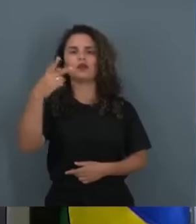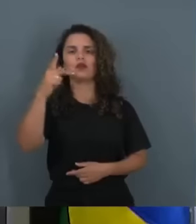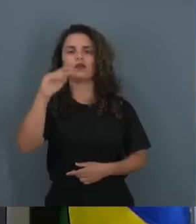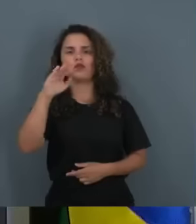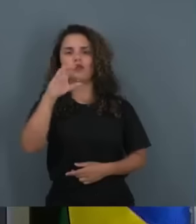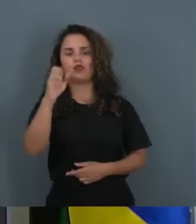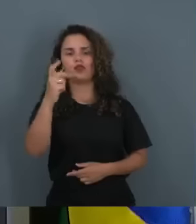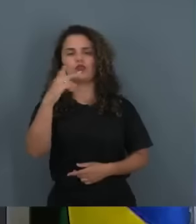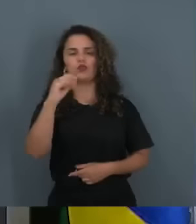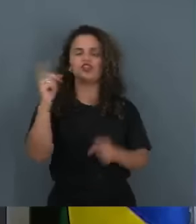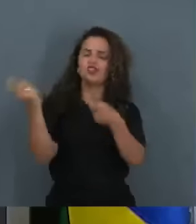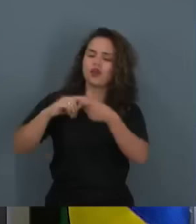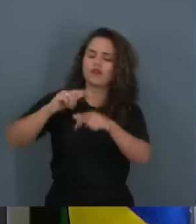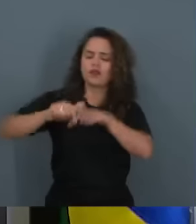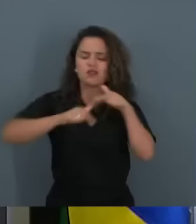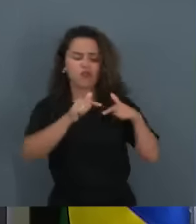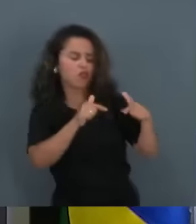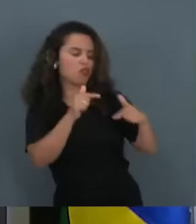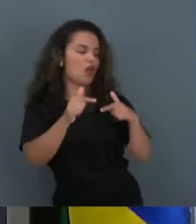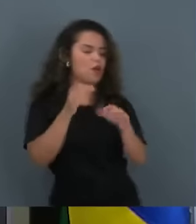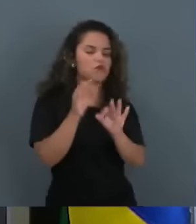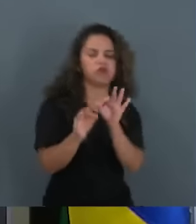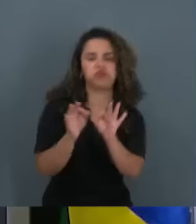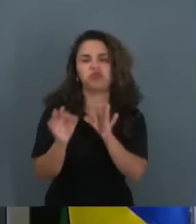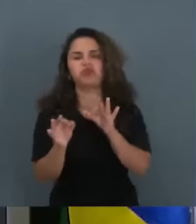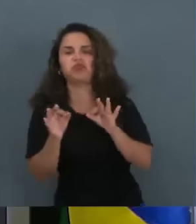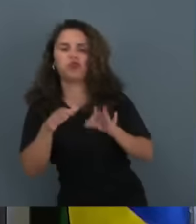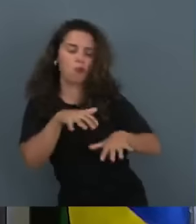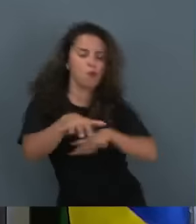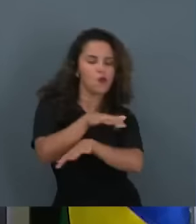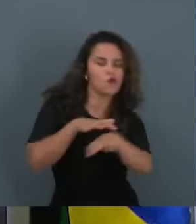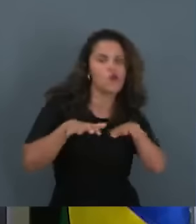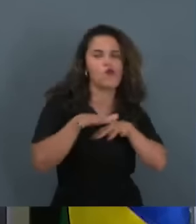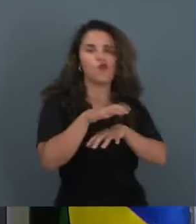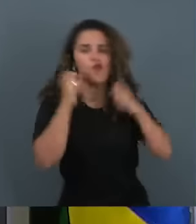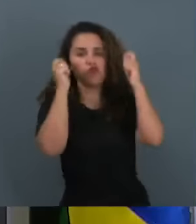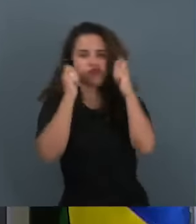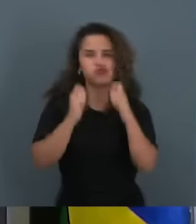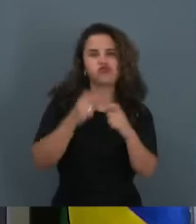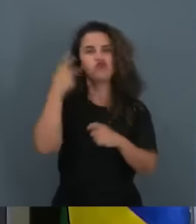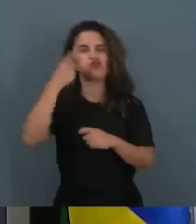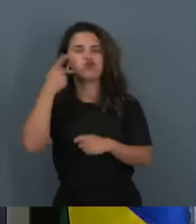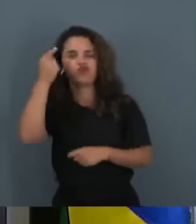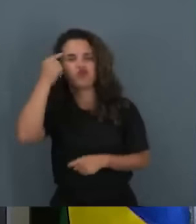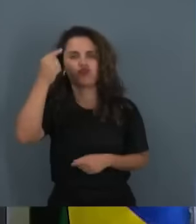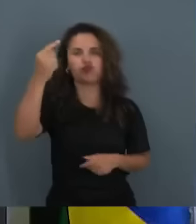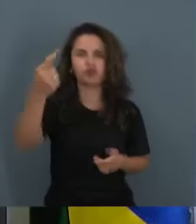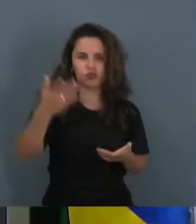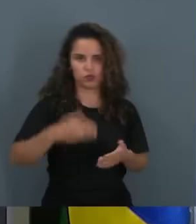já via o ativismo do judiciário, ativismo político, ideológico.